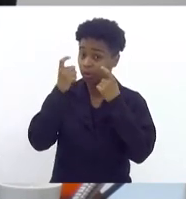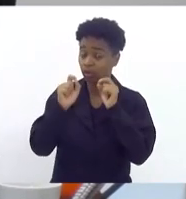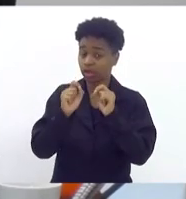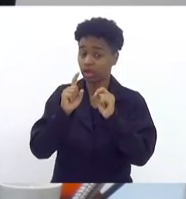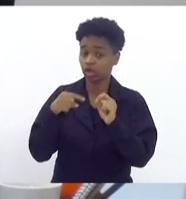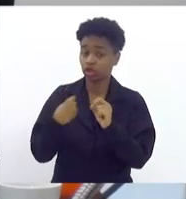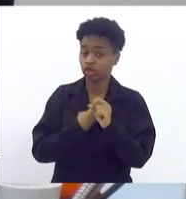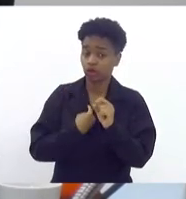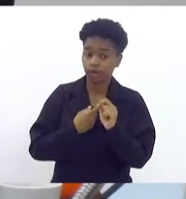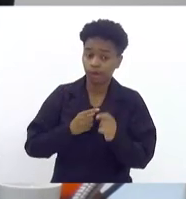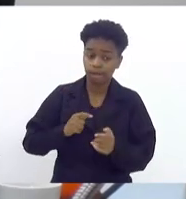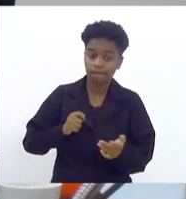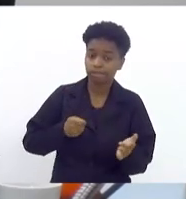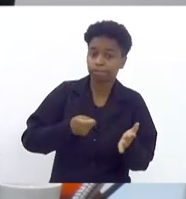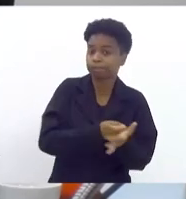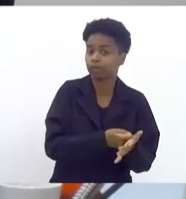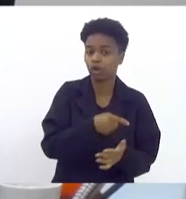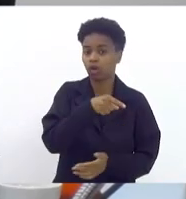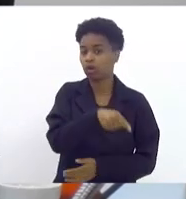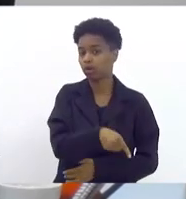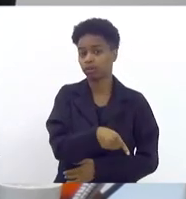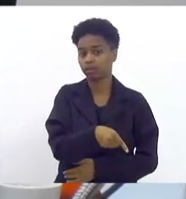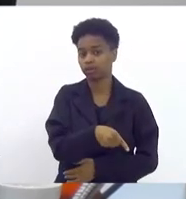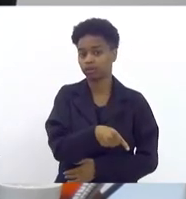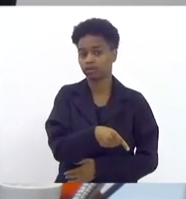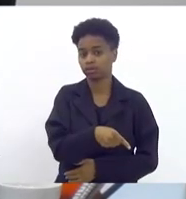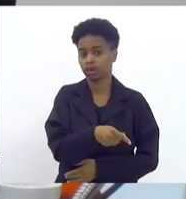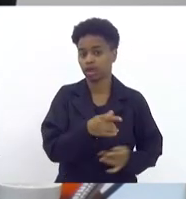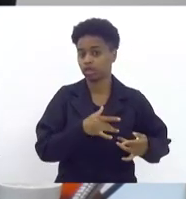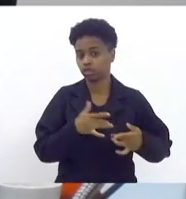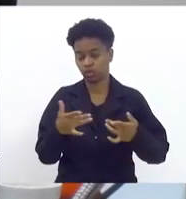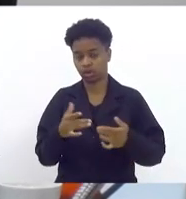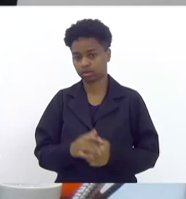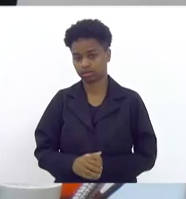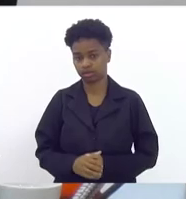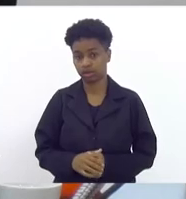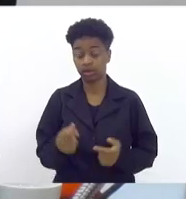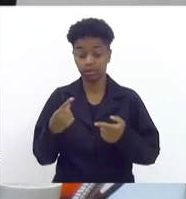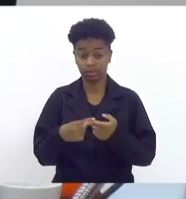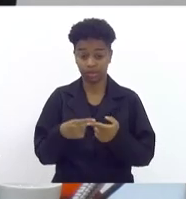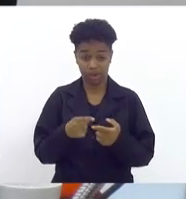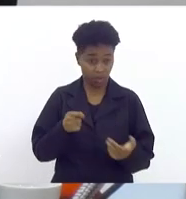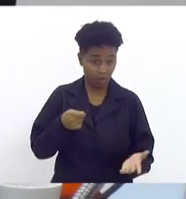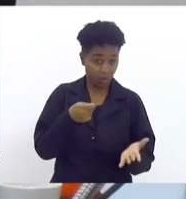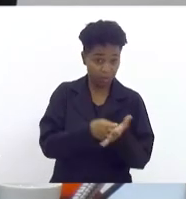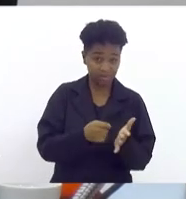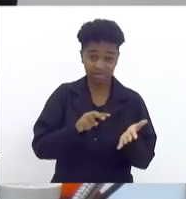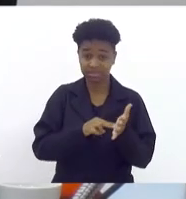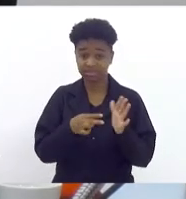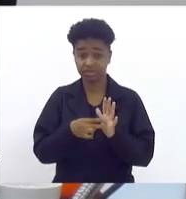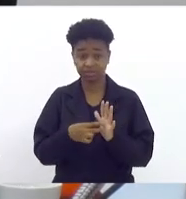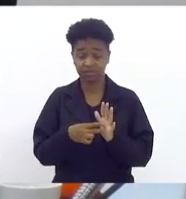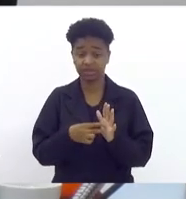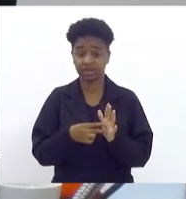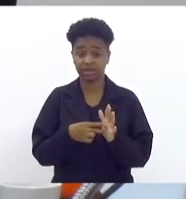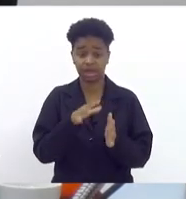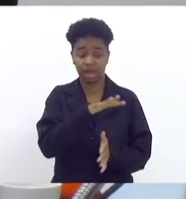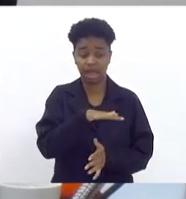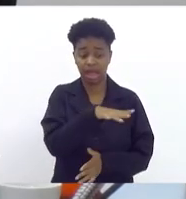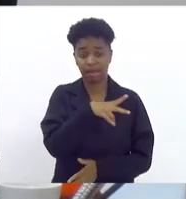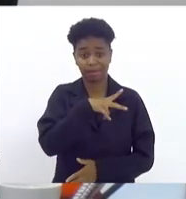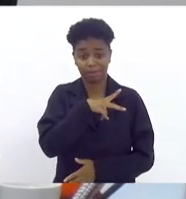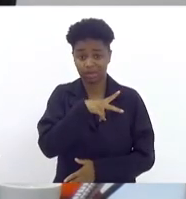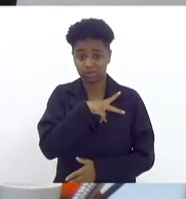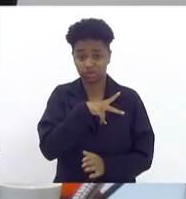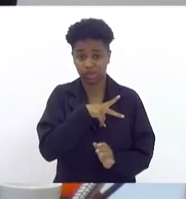nossa de impor a doação. Essa imposição é você ingressar diretamente na esfera da